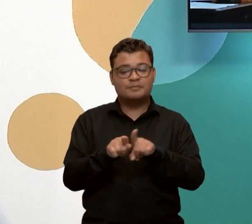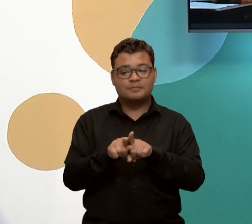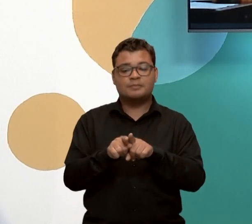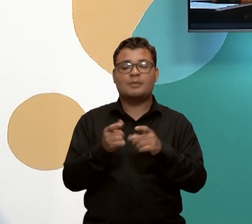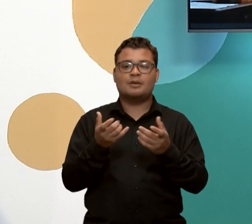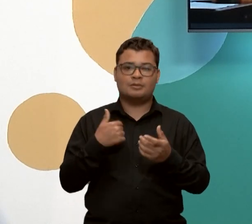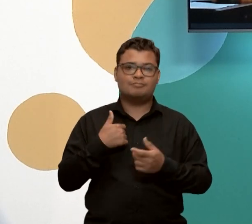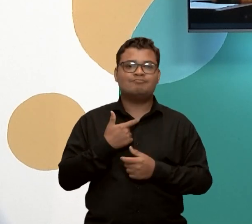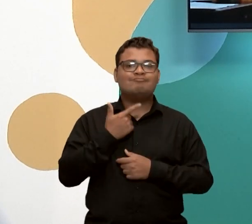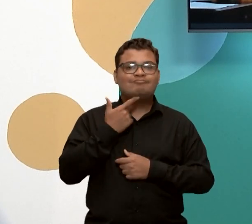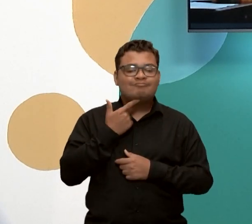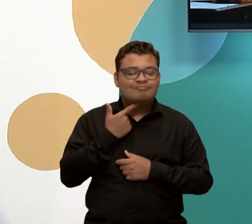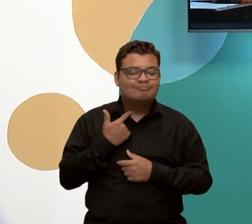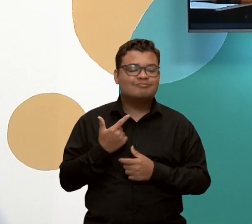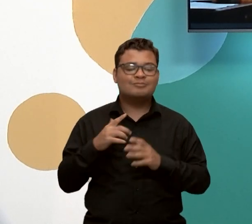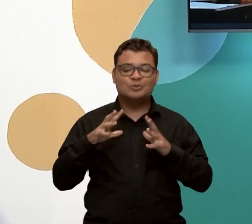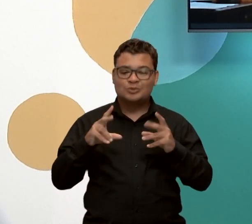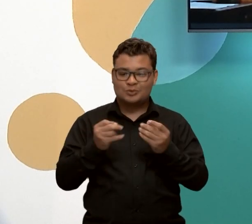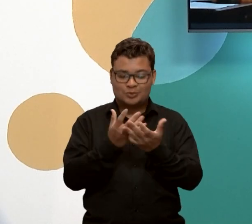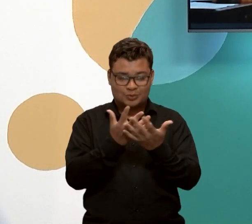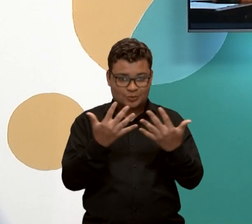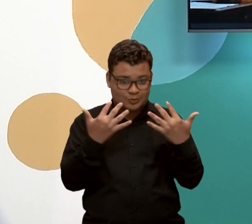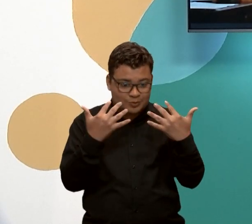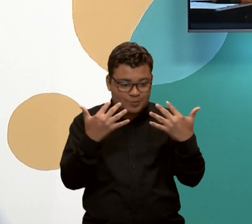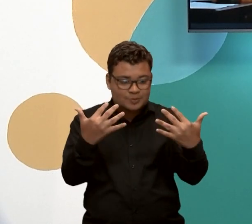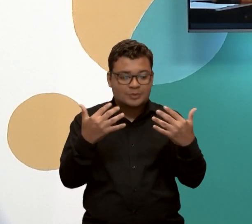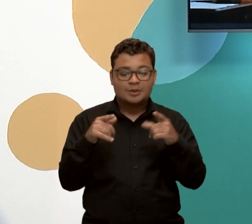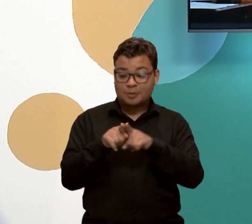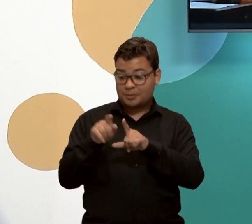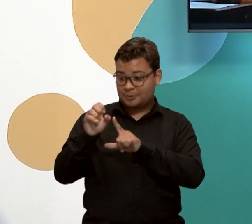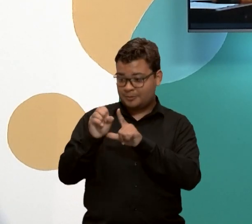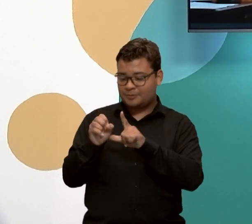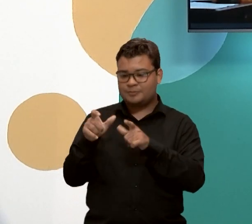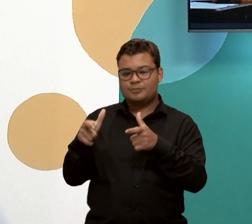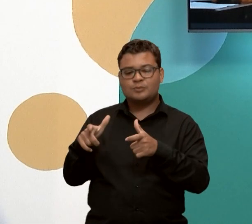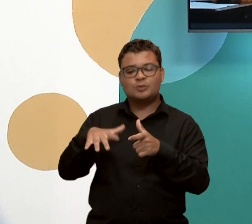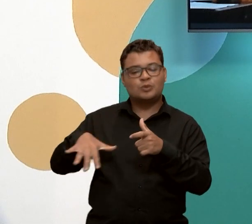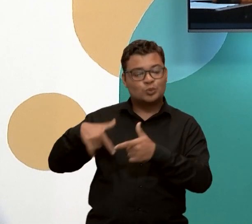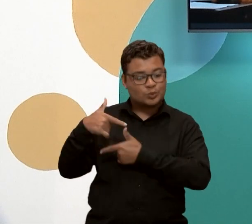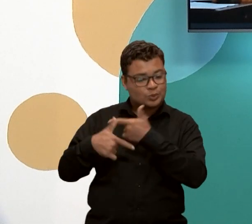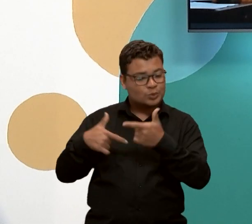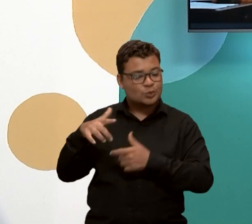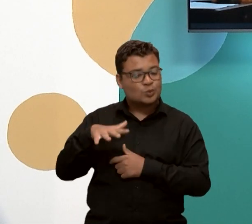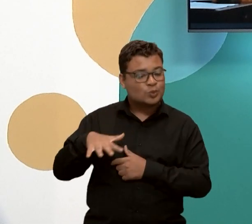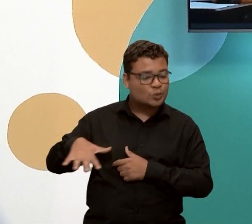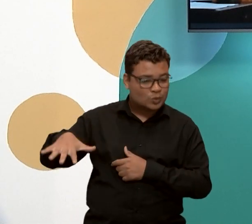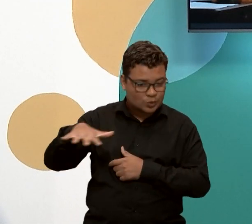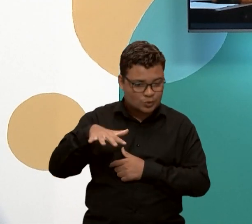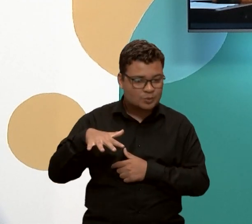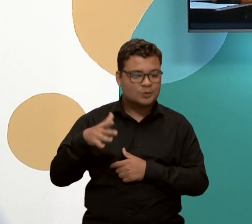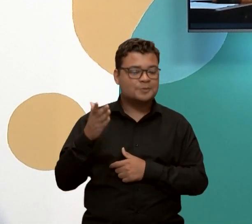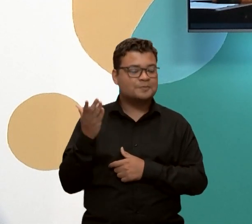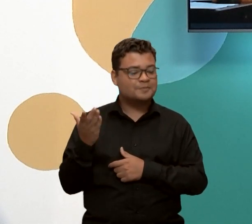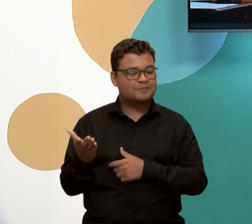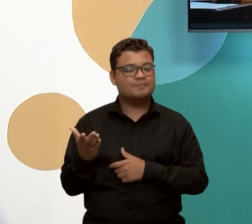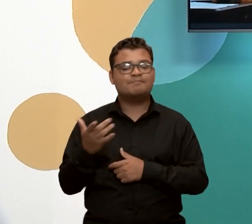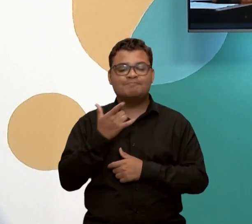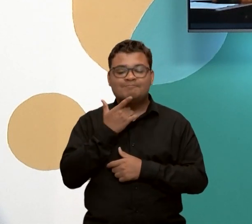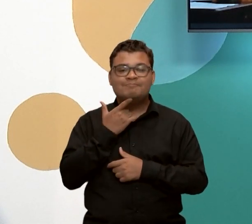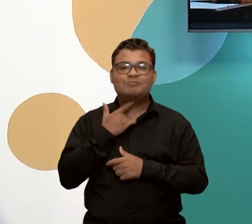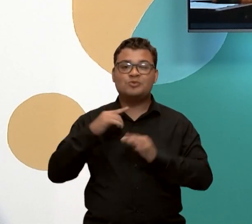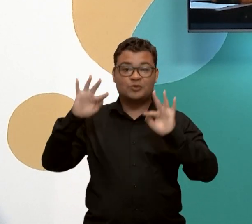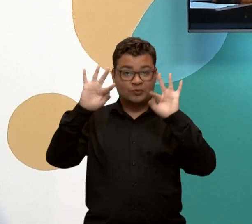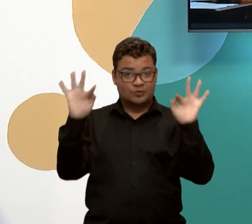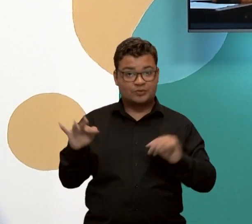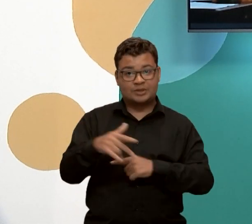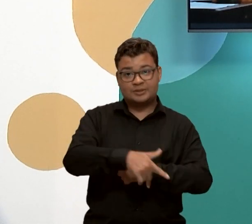desejo a todos, os telespectadores e a vocês aí, que estão trabalhando aí nesse programa, um Feliz